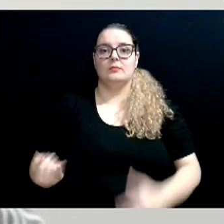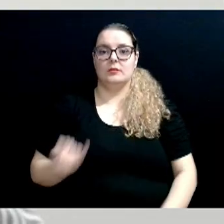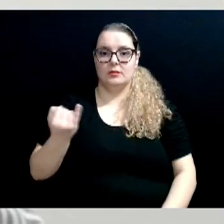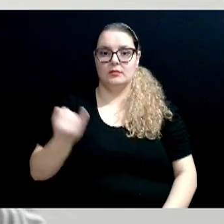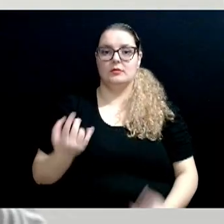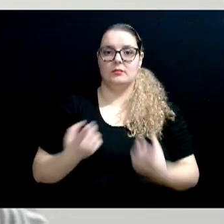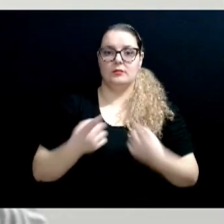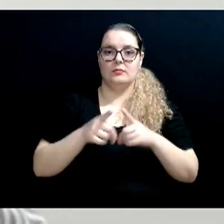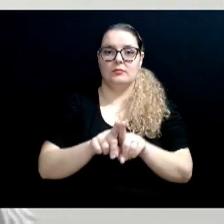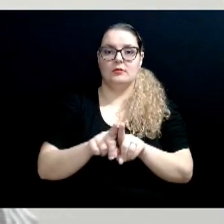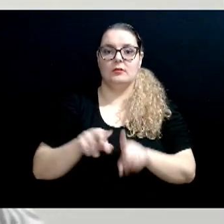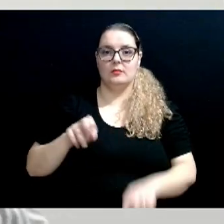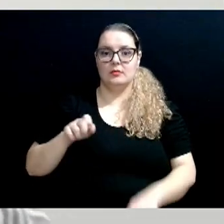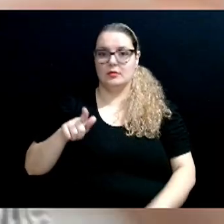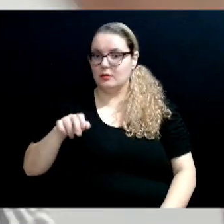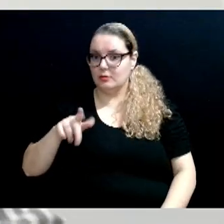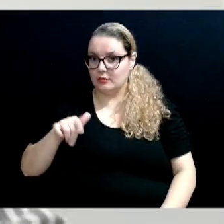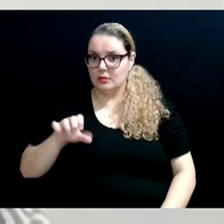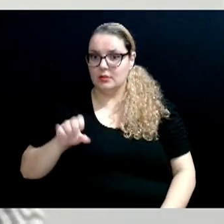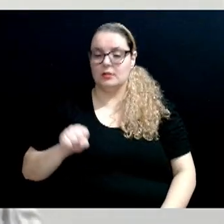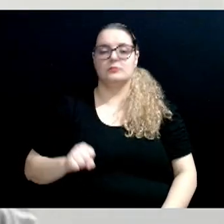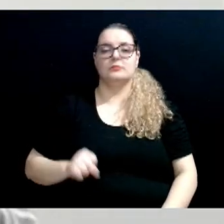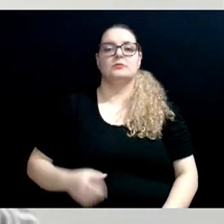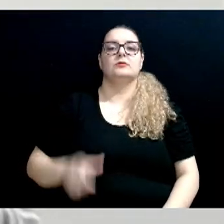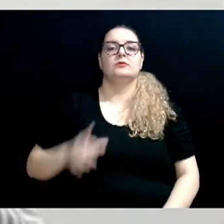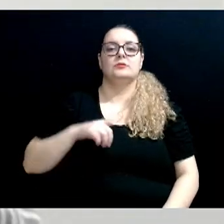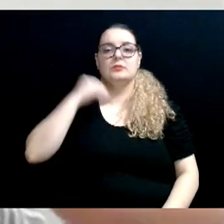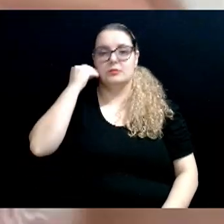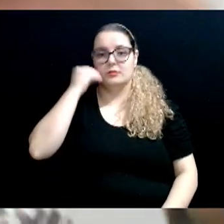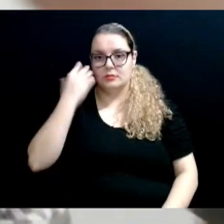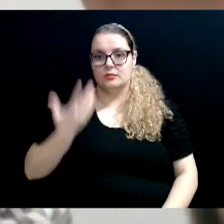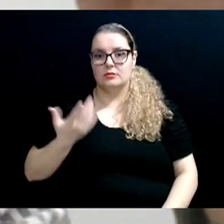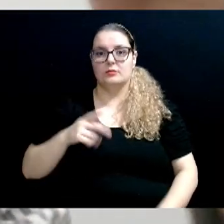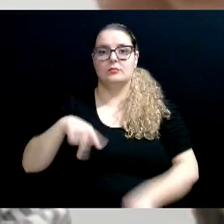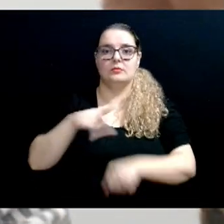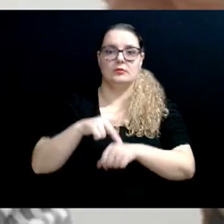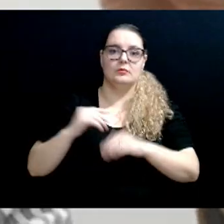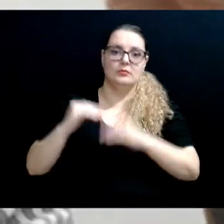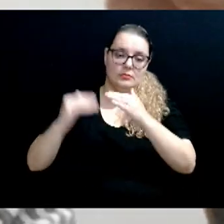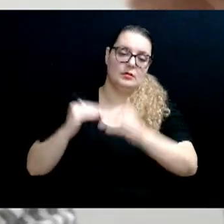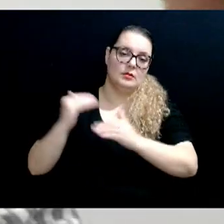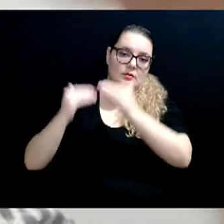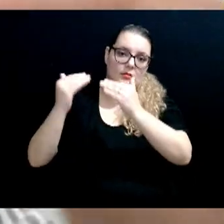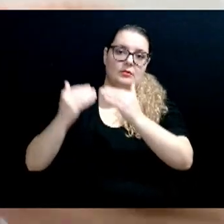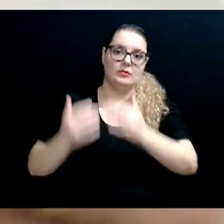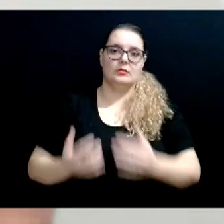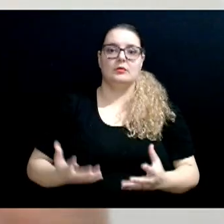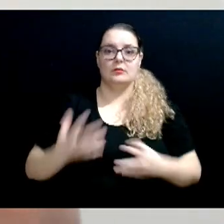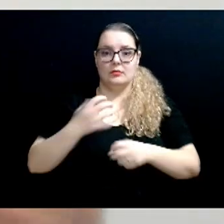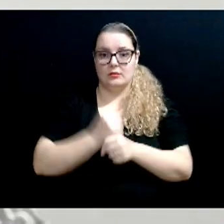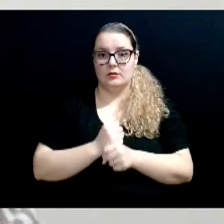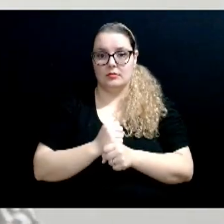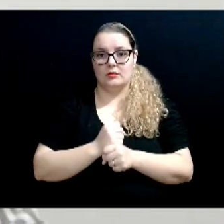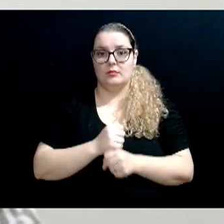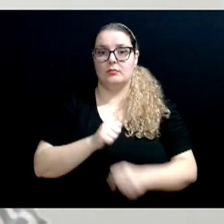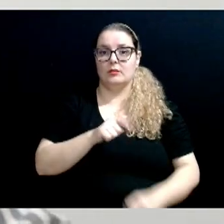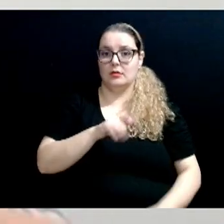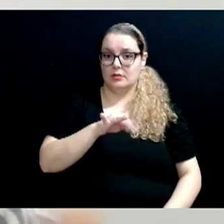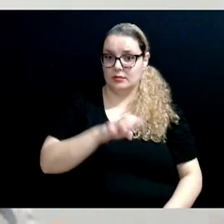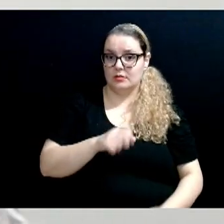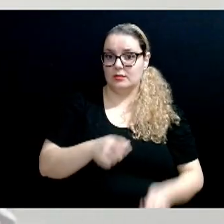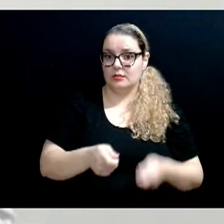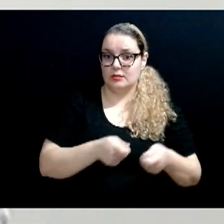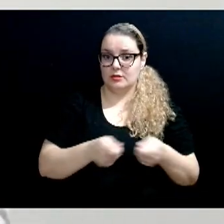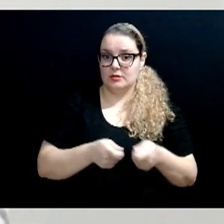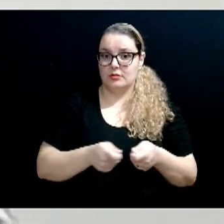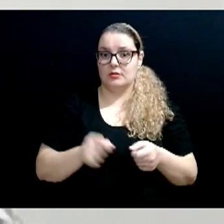regulados. A gente teve experiências recentes, por exemplo, em países mais desenvolvidos, em que, de fato, o agente regulador ele faz uma parceria